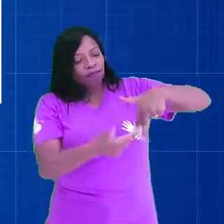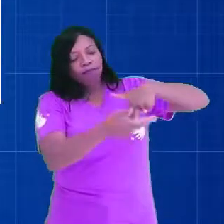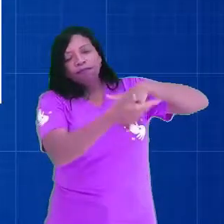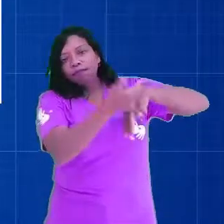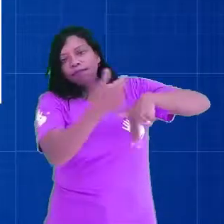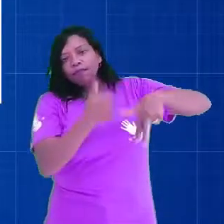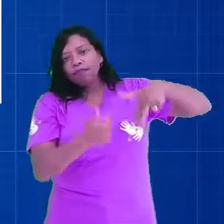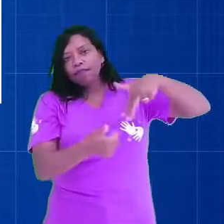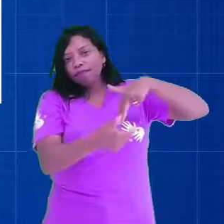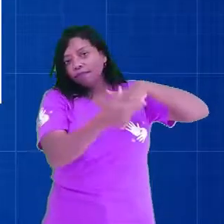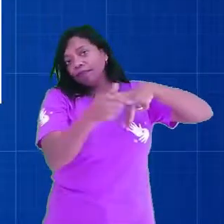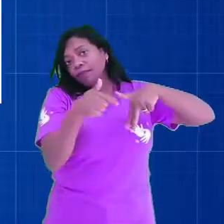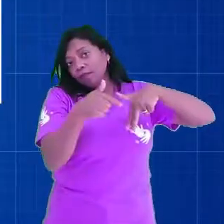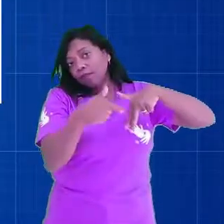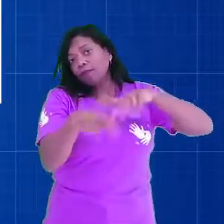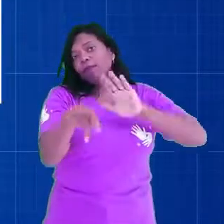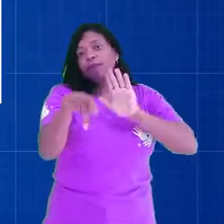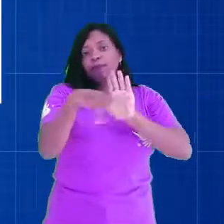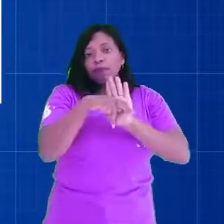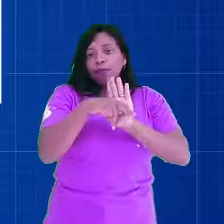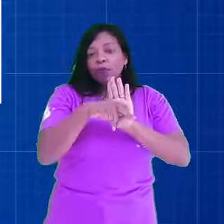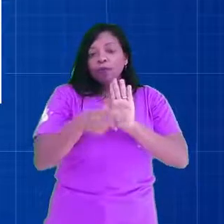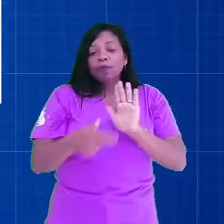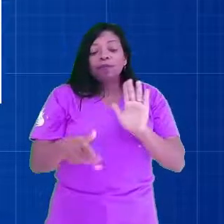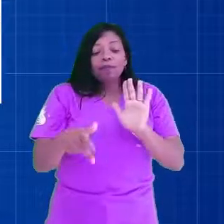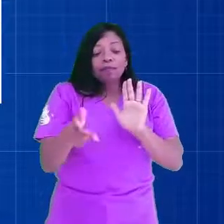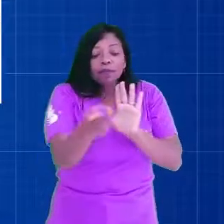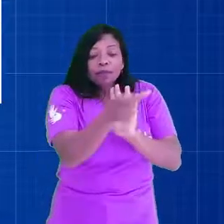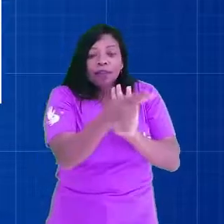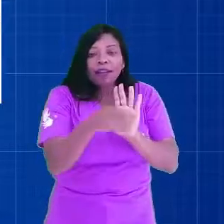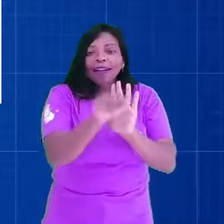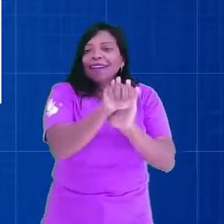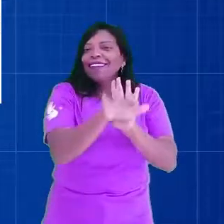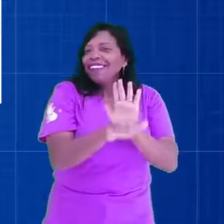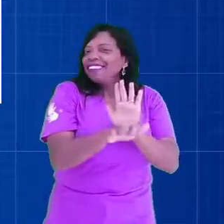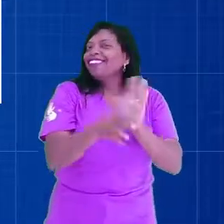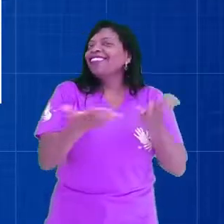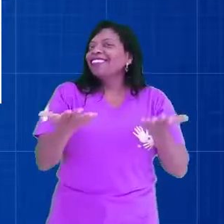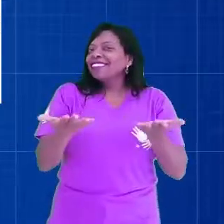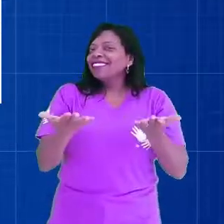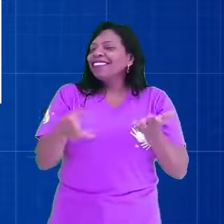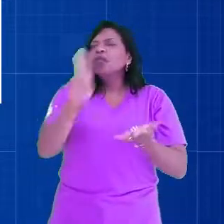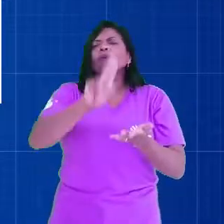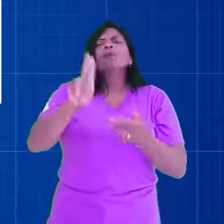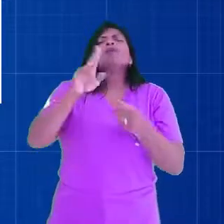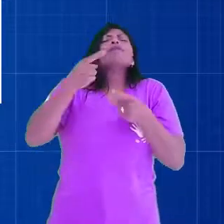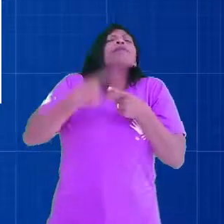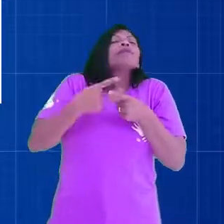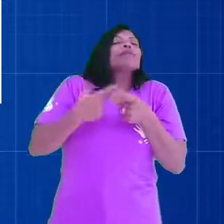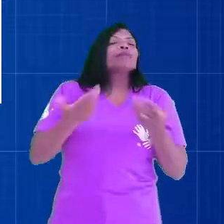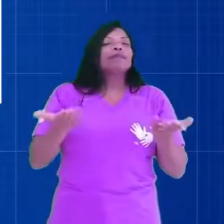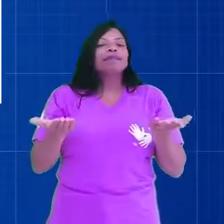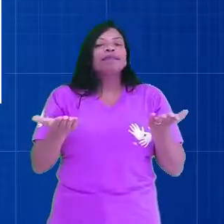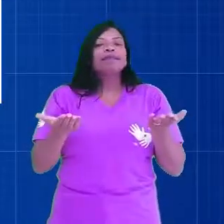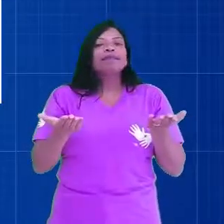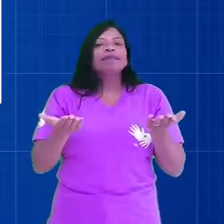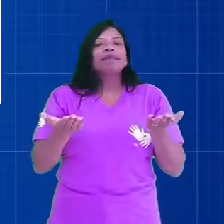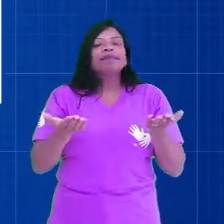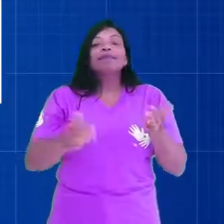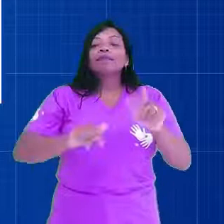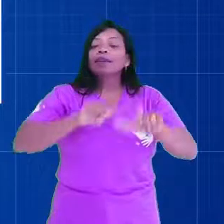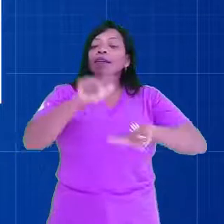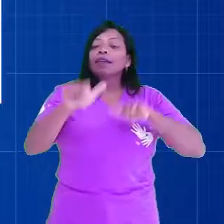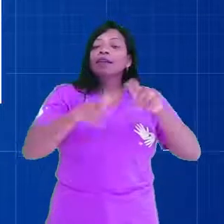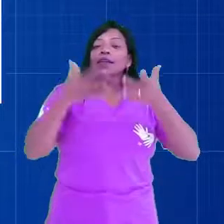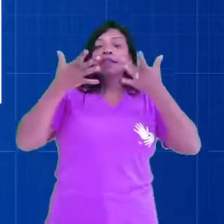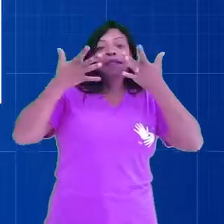do contorno de uma sombra. E para que a gente usa a silhueta então, prof? Para trabalhar com o